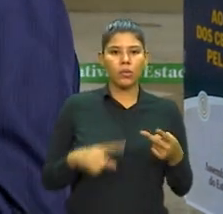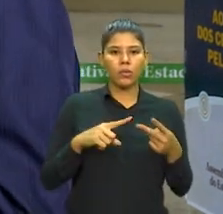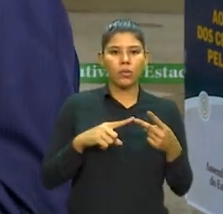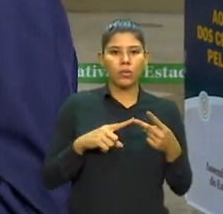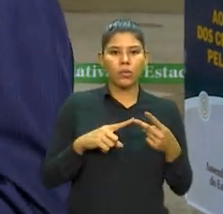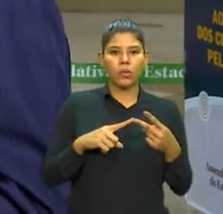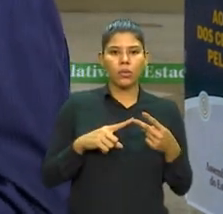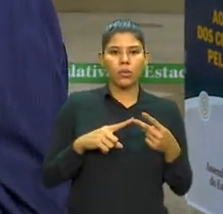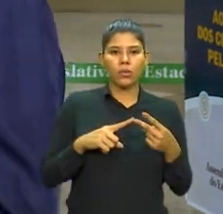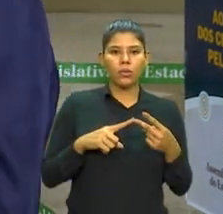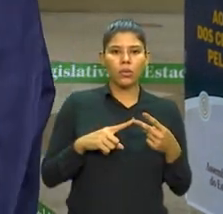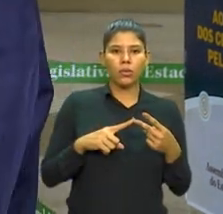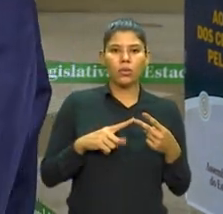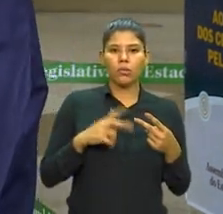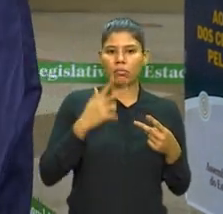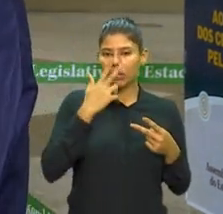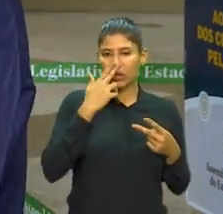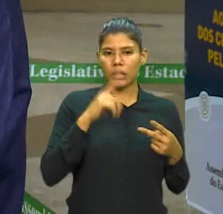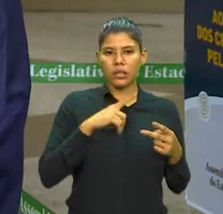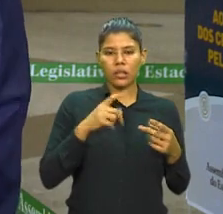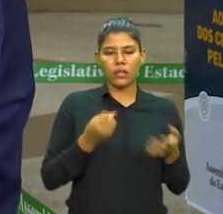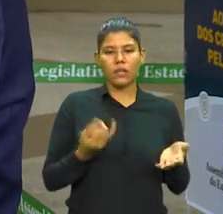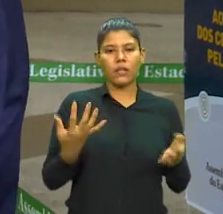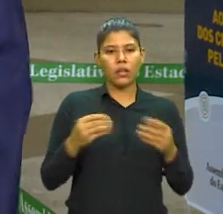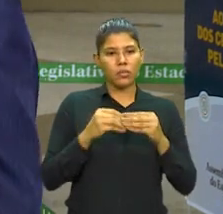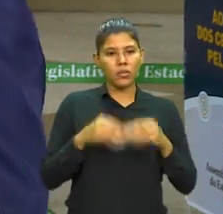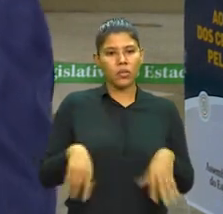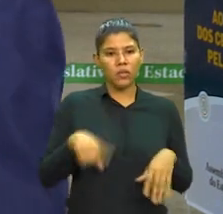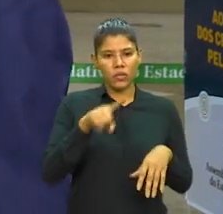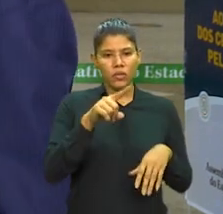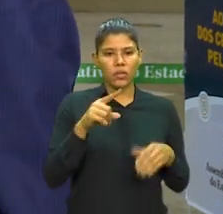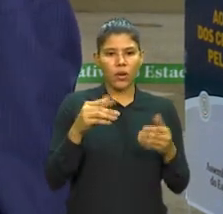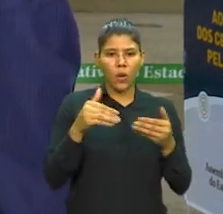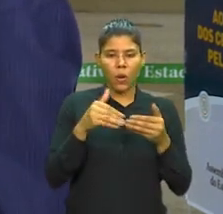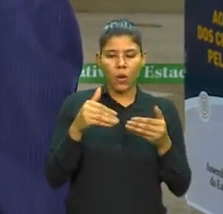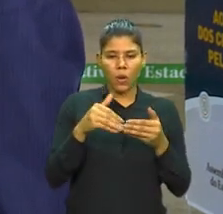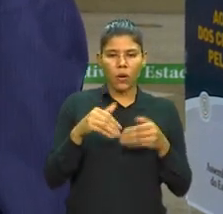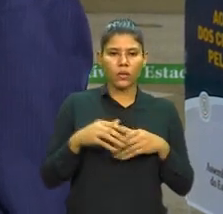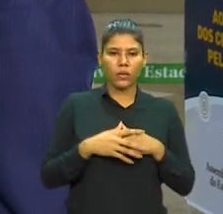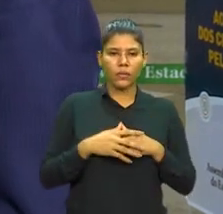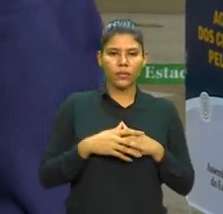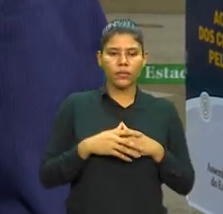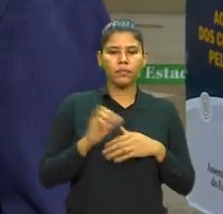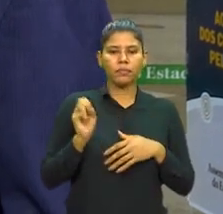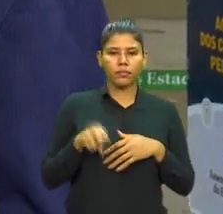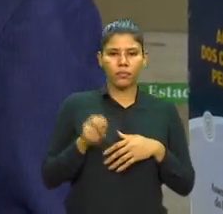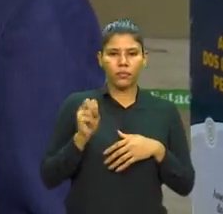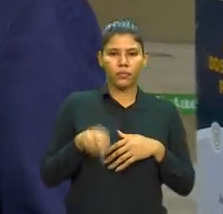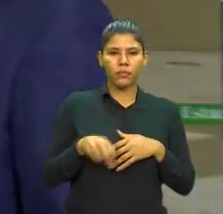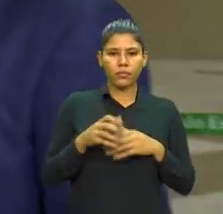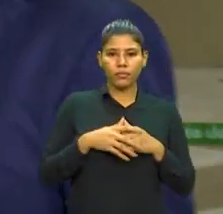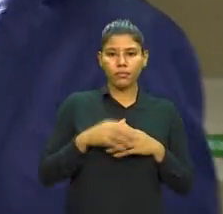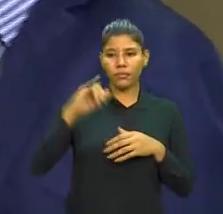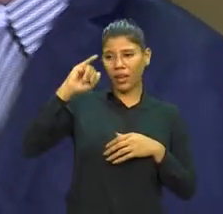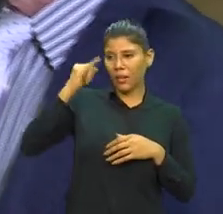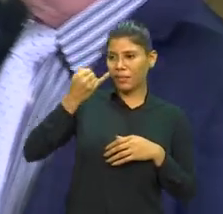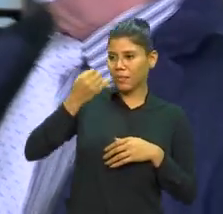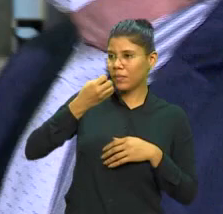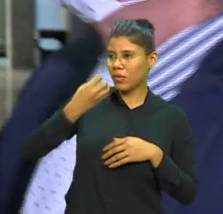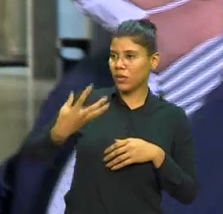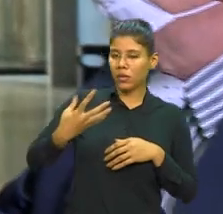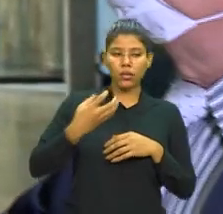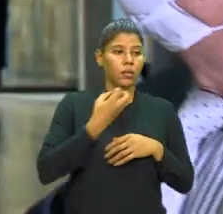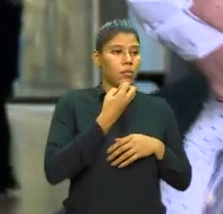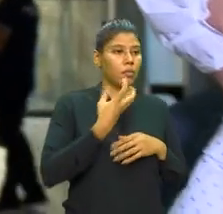entre outras coisas o senhor se alinha com aqueles que pensam assim e sem dúvida Jan bom dia bom dia você bom dia Tiago Bom dia